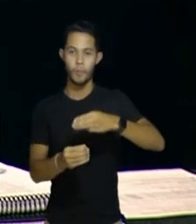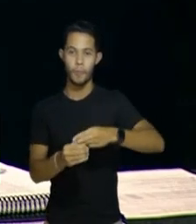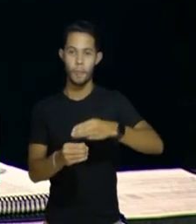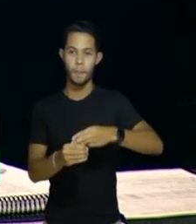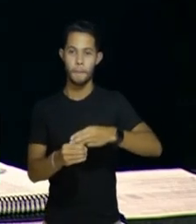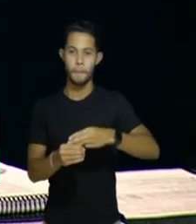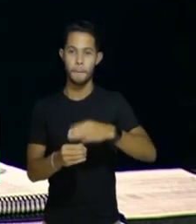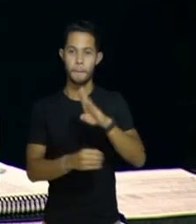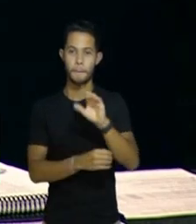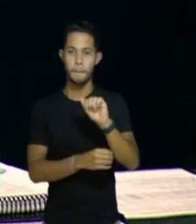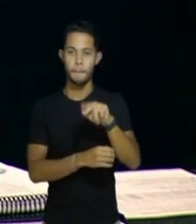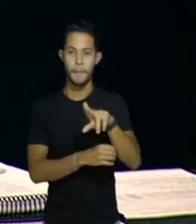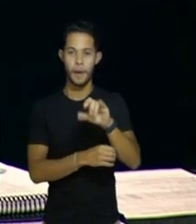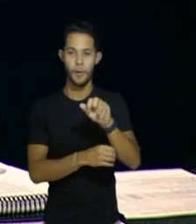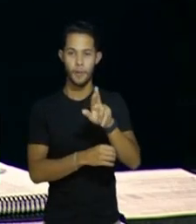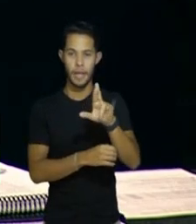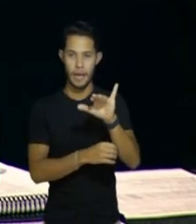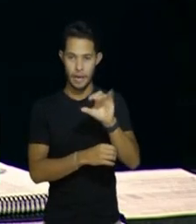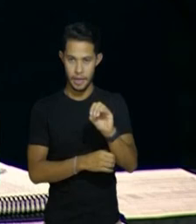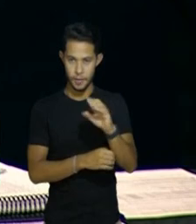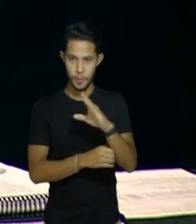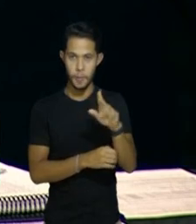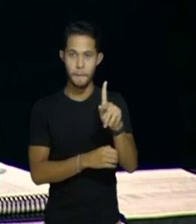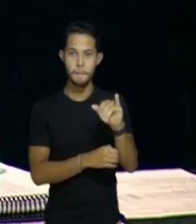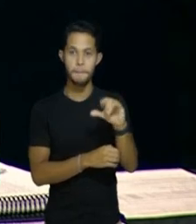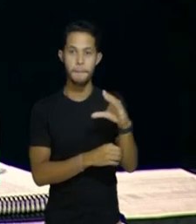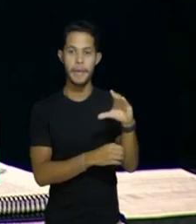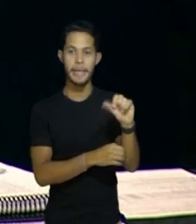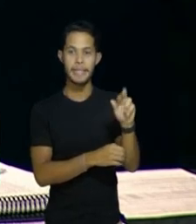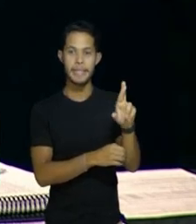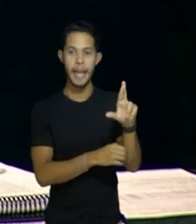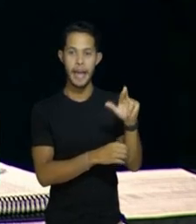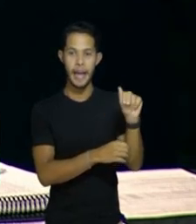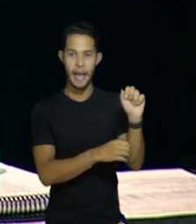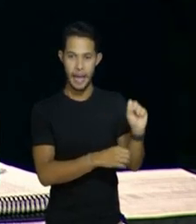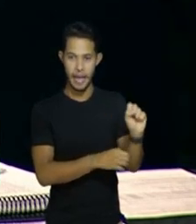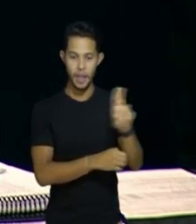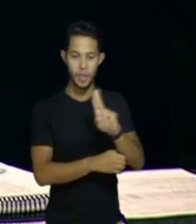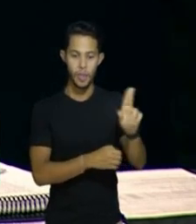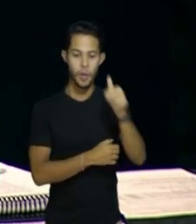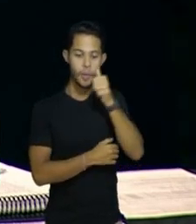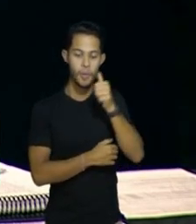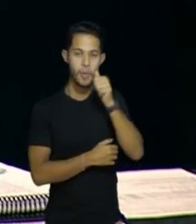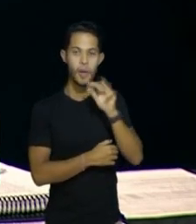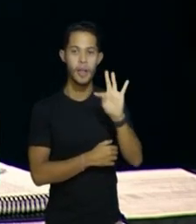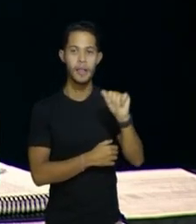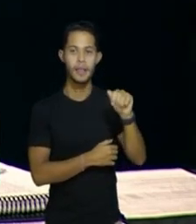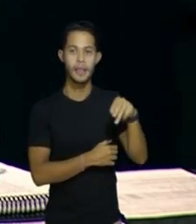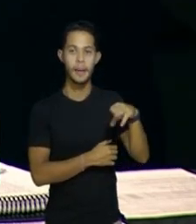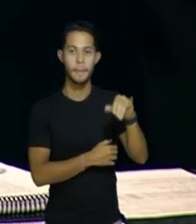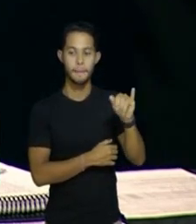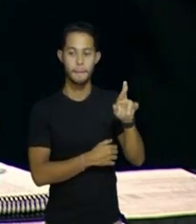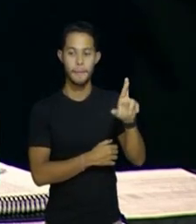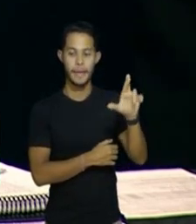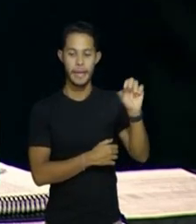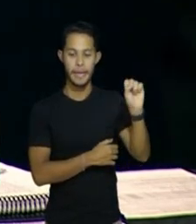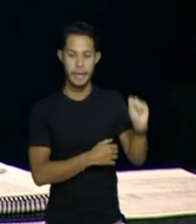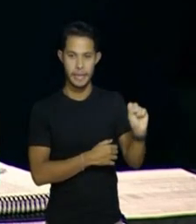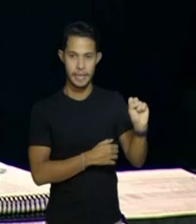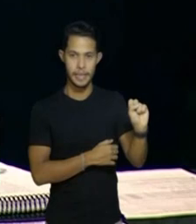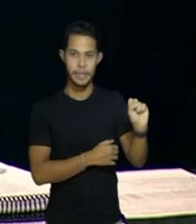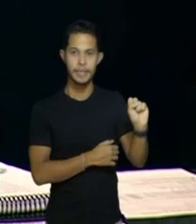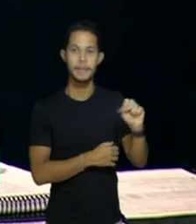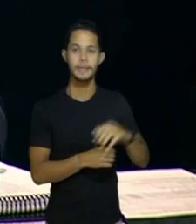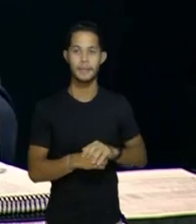Pissarras, representante, diretora da Câmara Mirim, Tamires Simoni Rodrigues dos Santos Lara, e